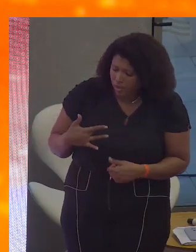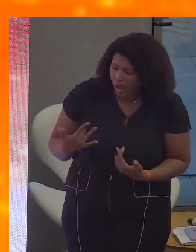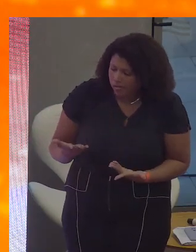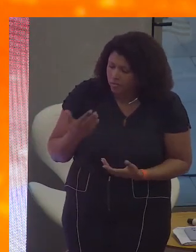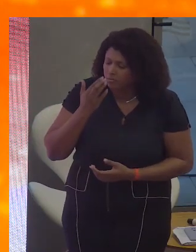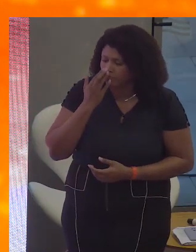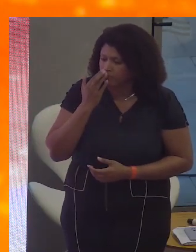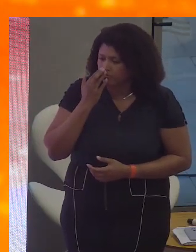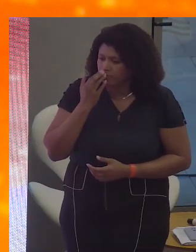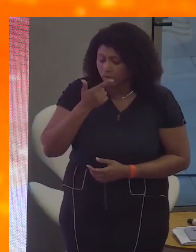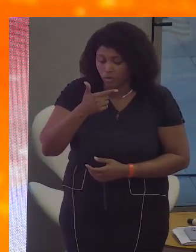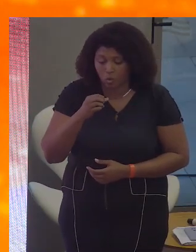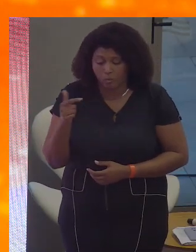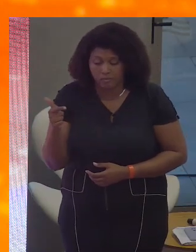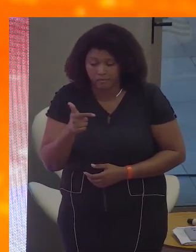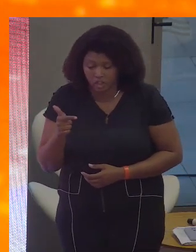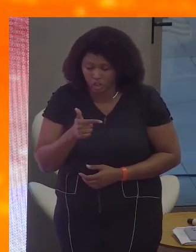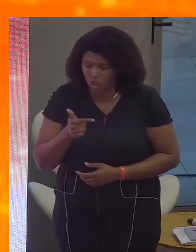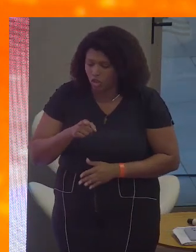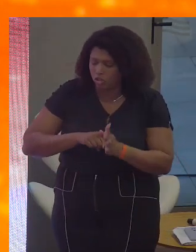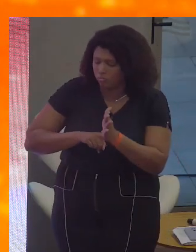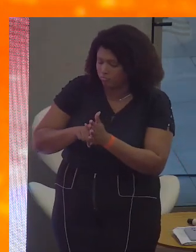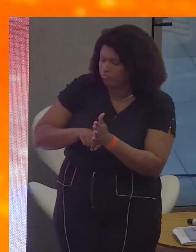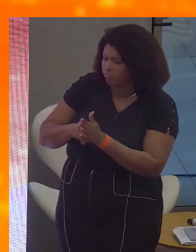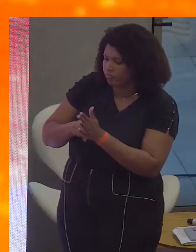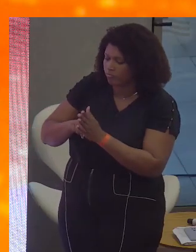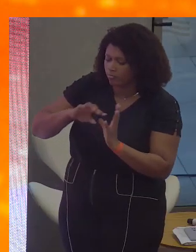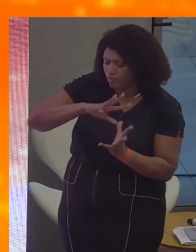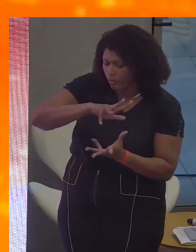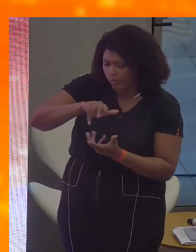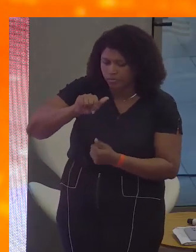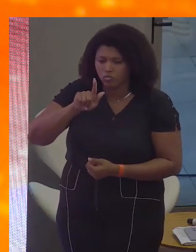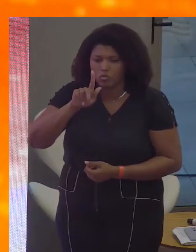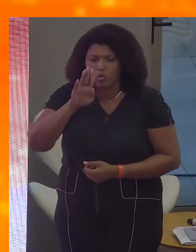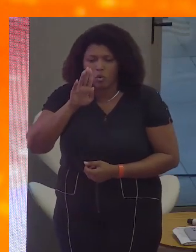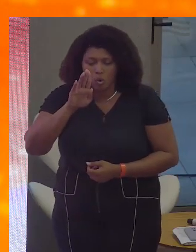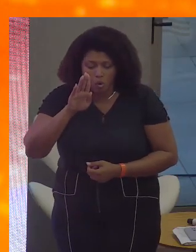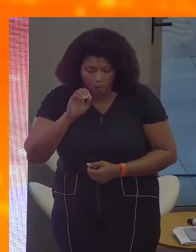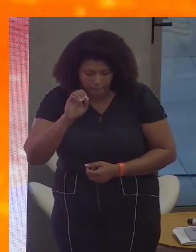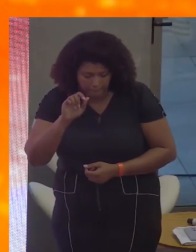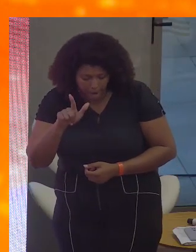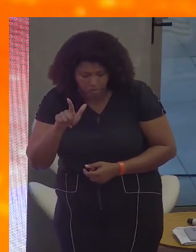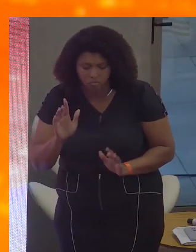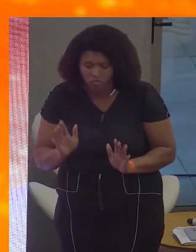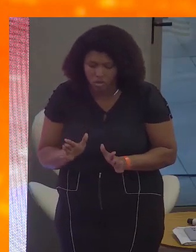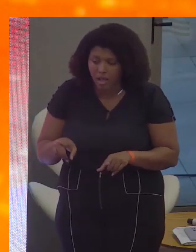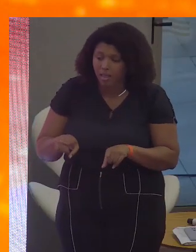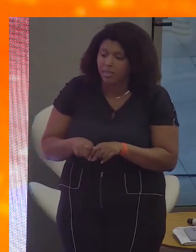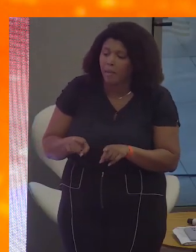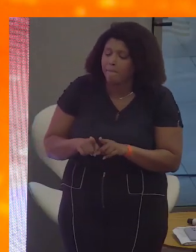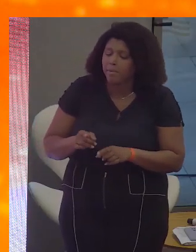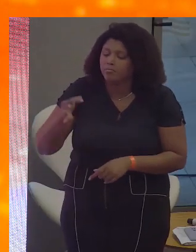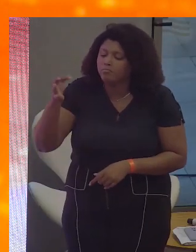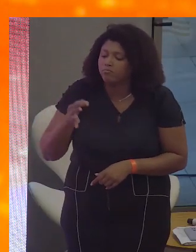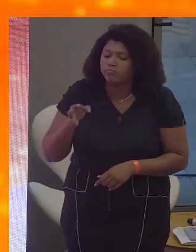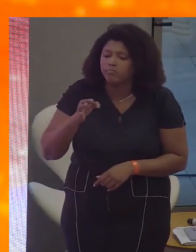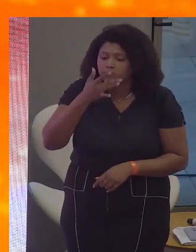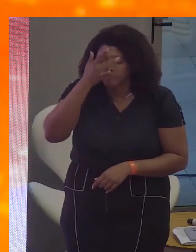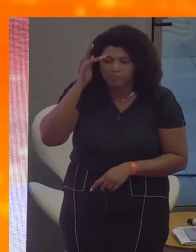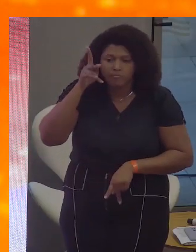em 2022, conforme a pesquisa global de sentimento do consumidor, e o percentual da população que